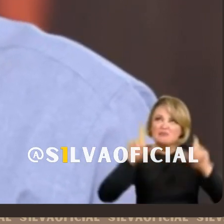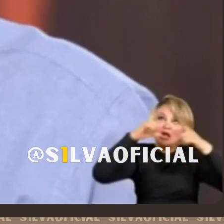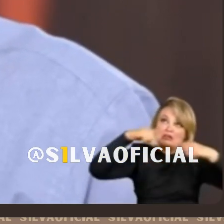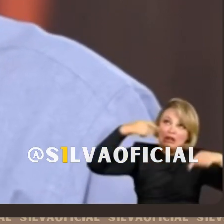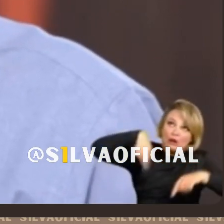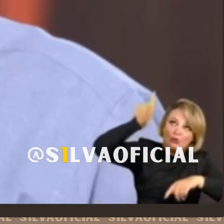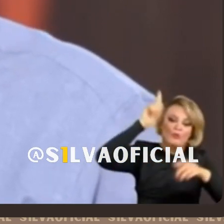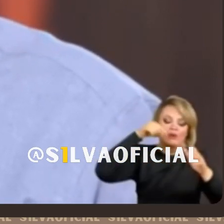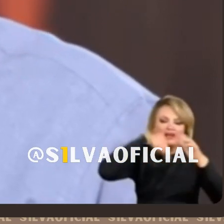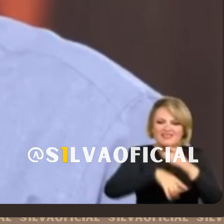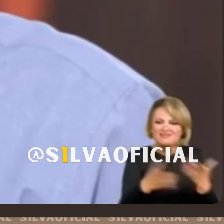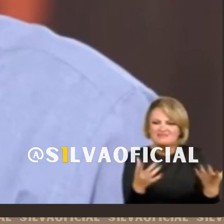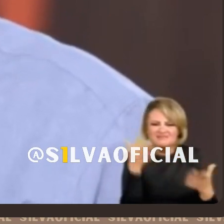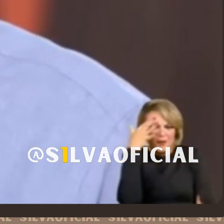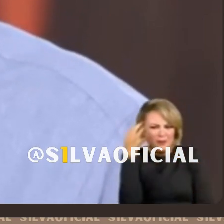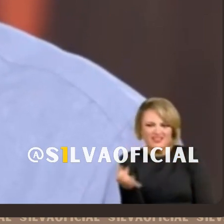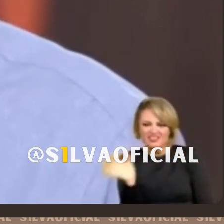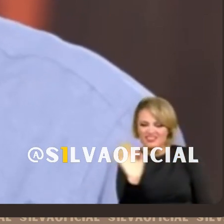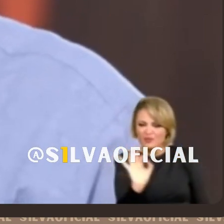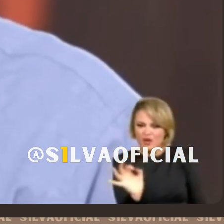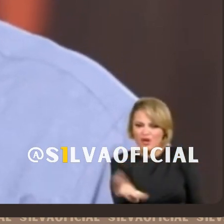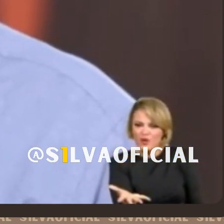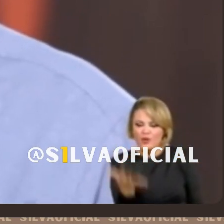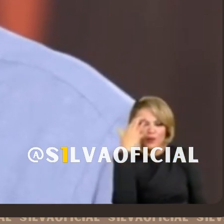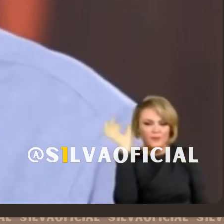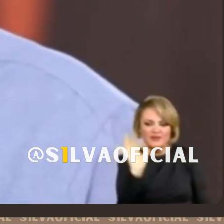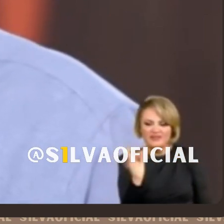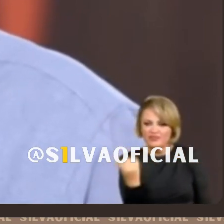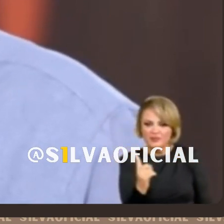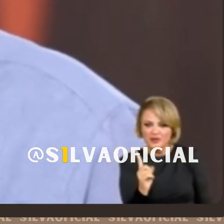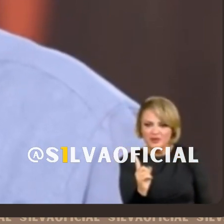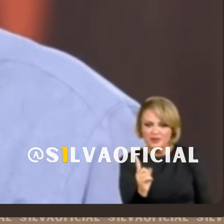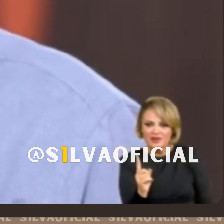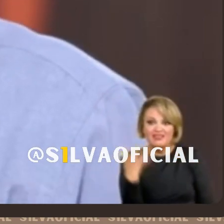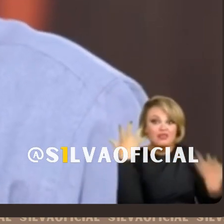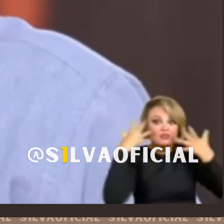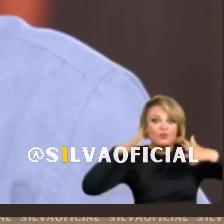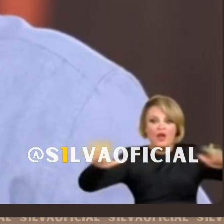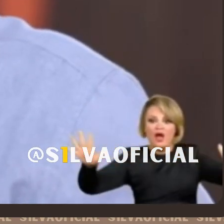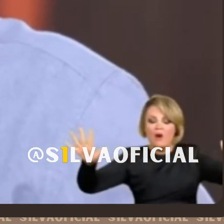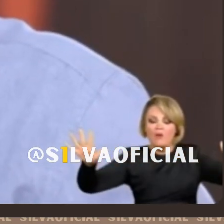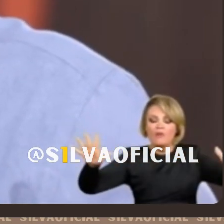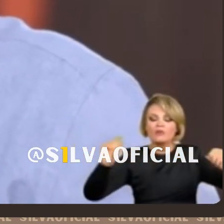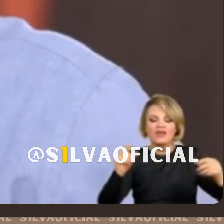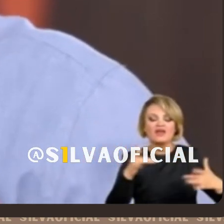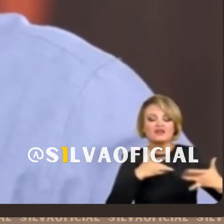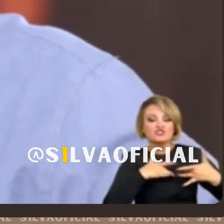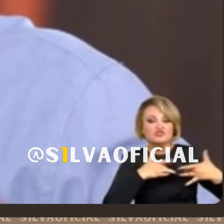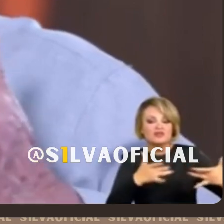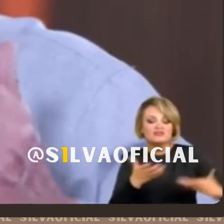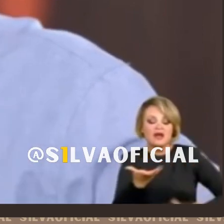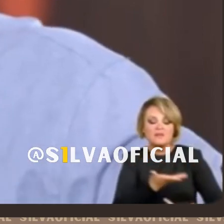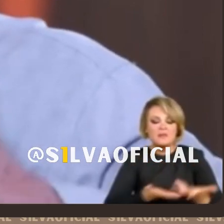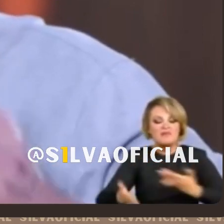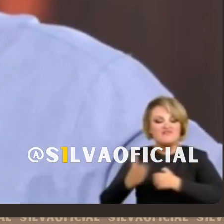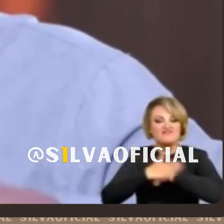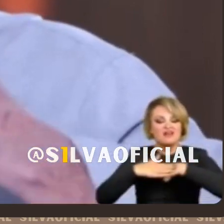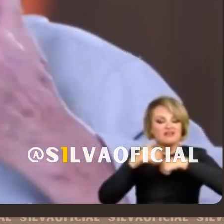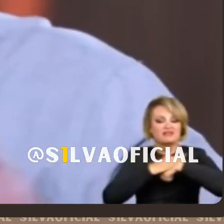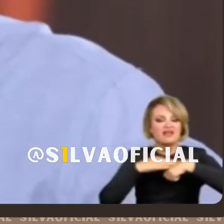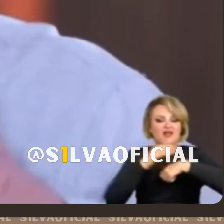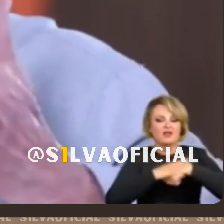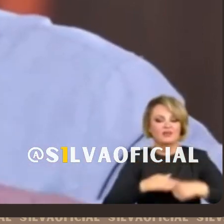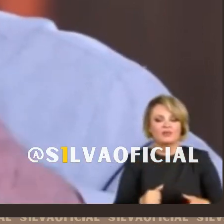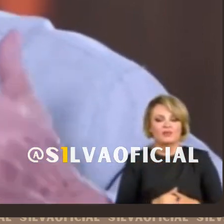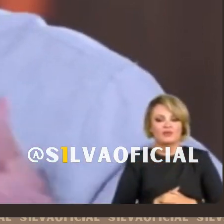que é natural do ser humano, de ser solidário, de ser fraterno. E fica a obsessão: quem tem mais quer cada vez mais, quem tem mais quer